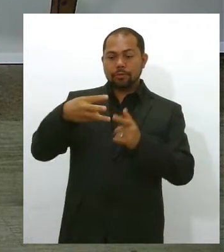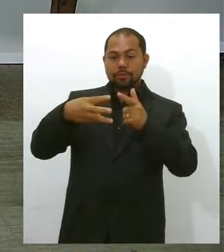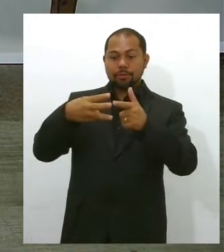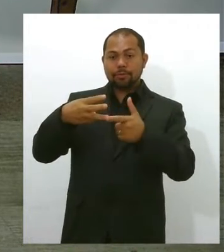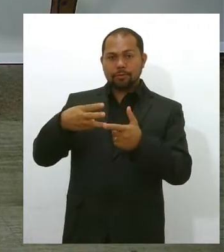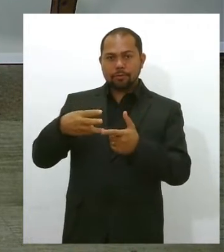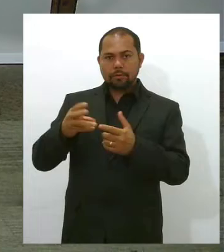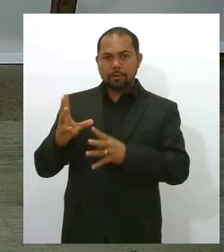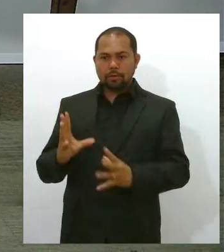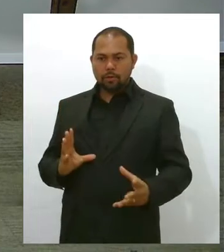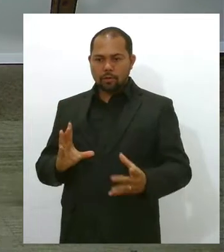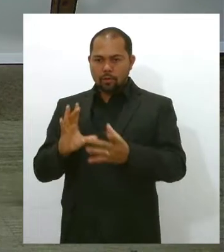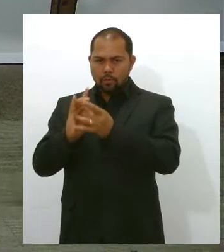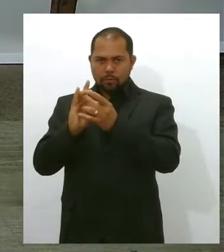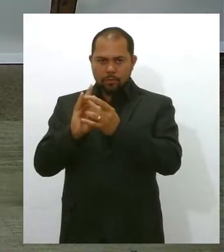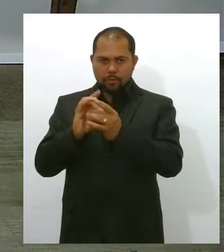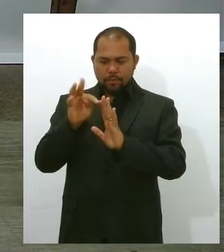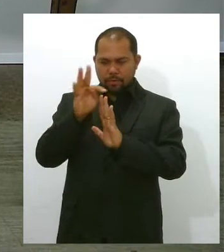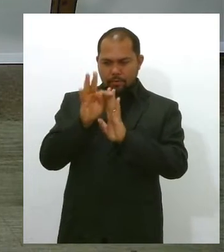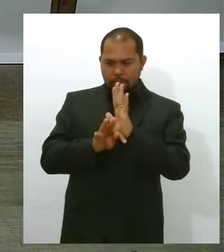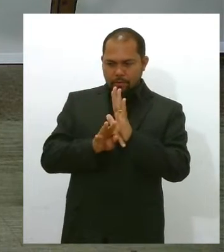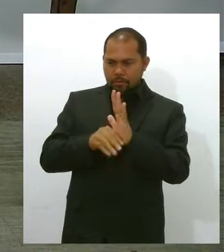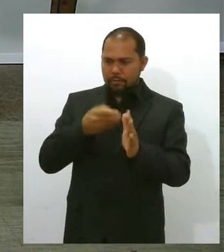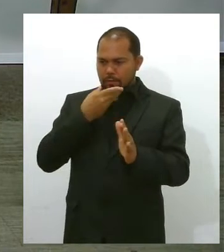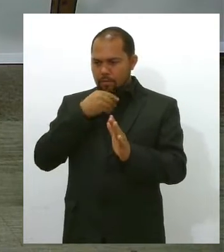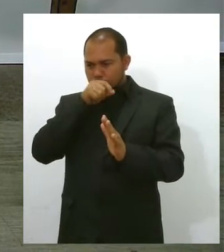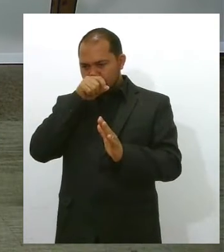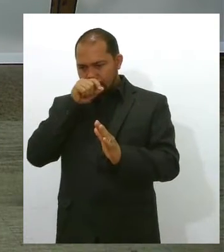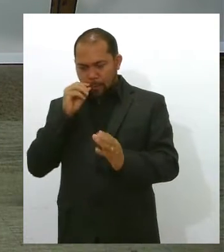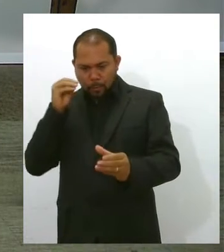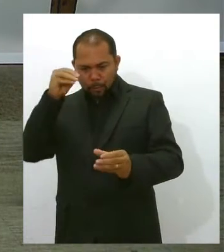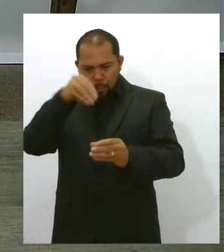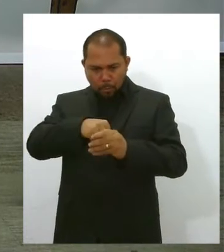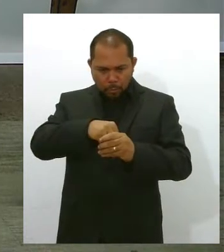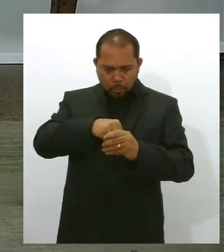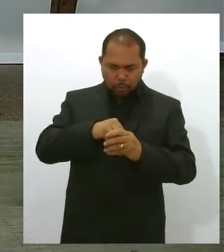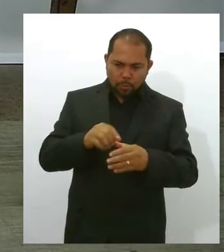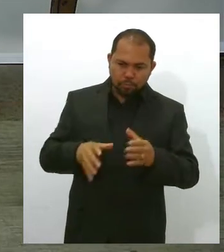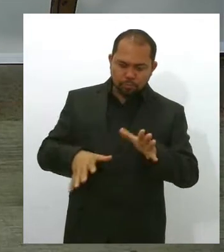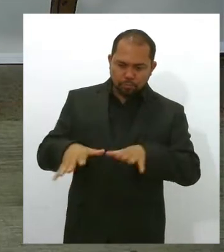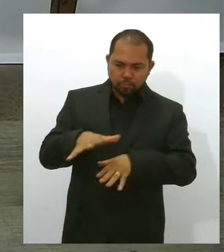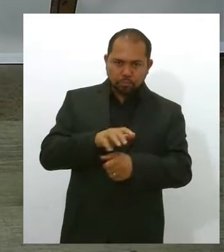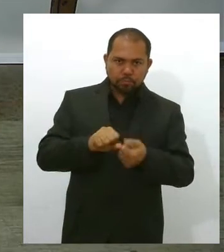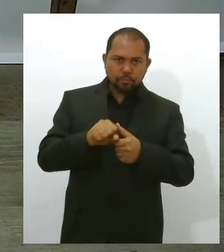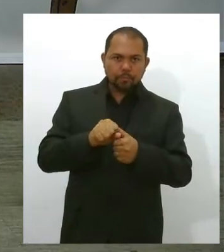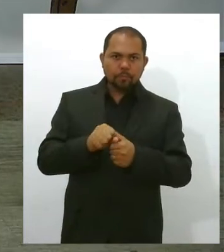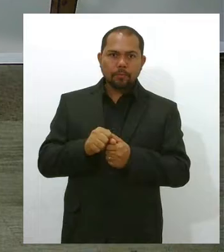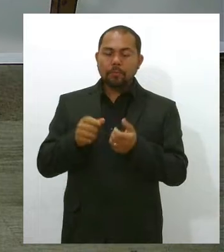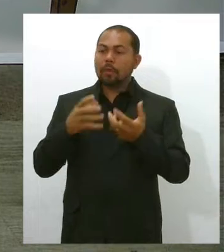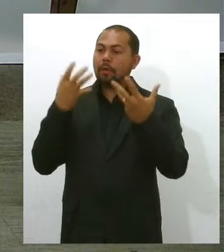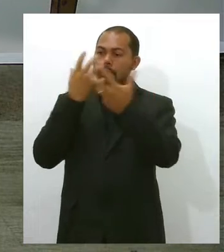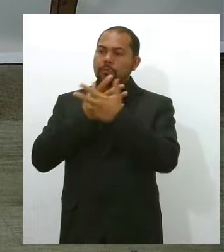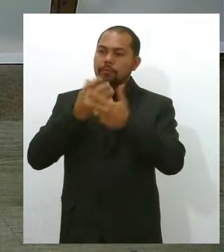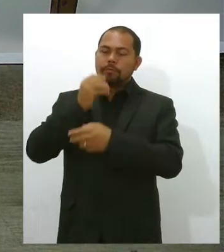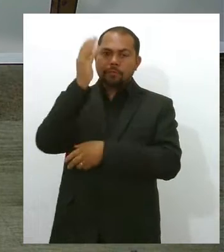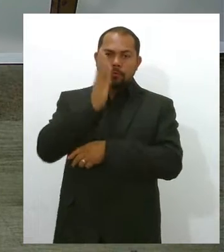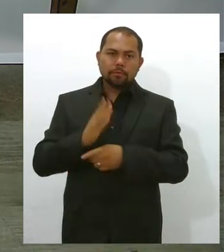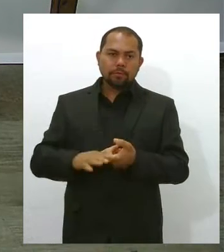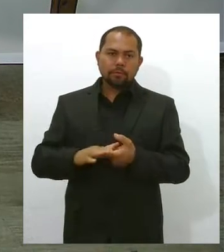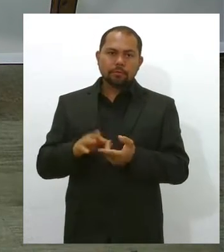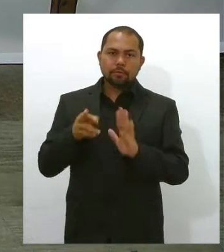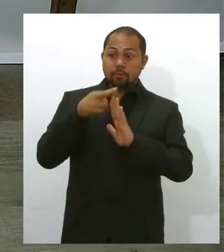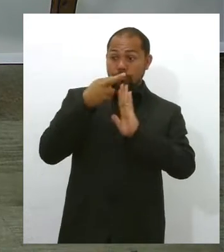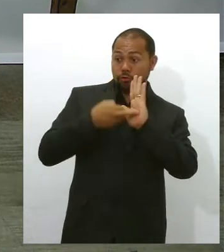com envolvimento na cena musical nacional, relatando um pouco de suas experiências com a paternagem